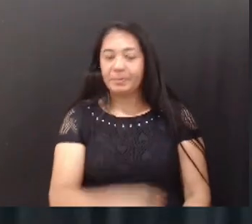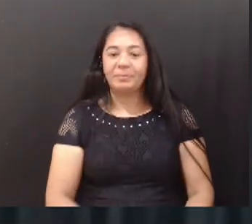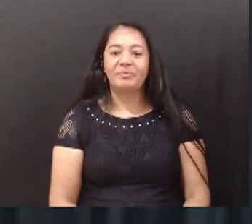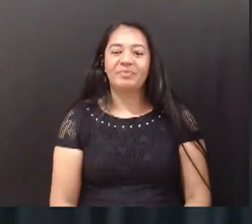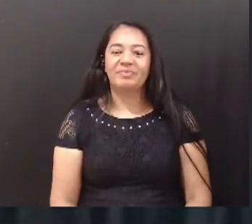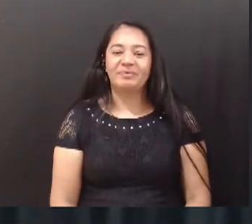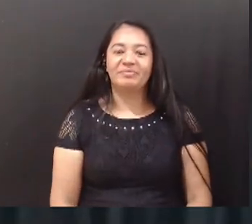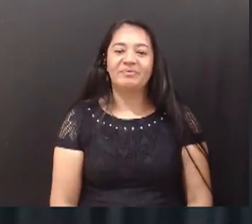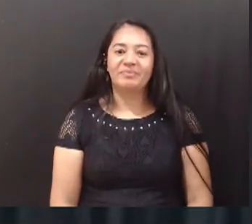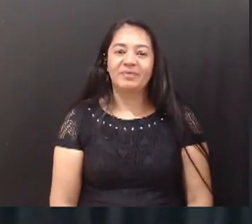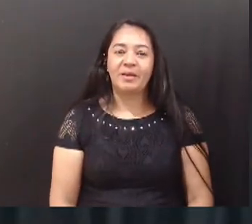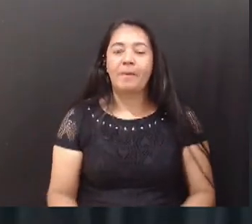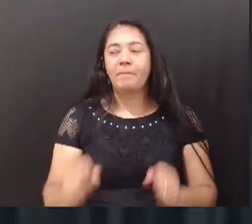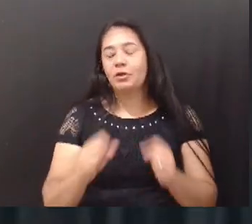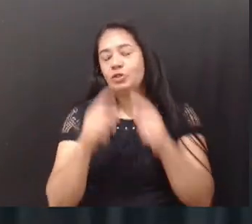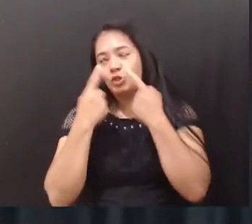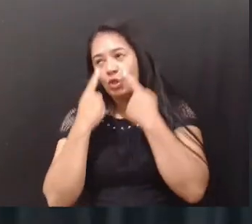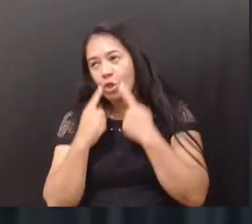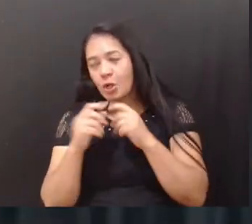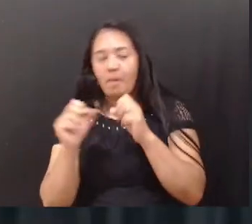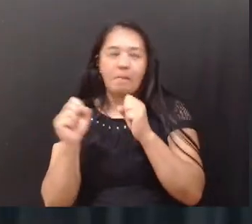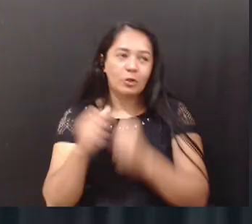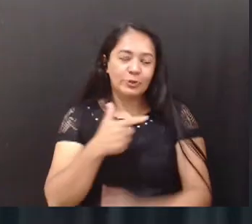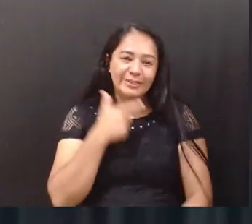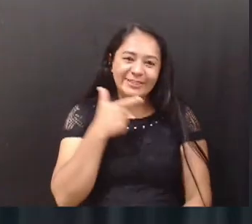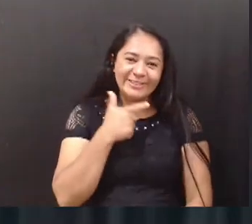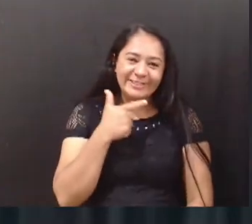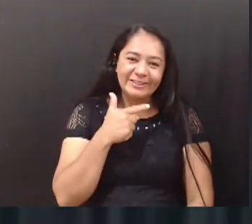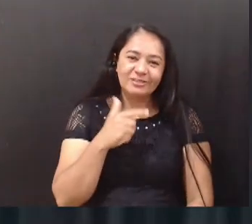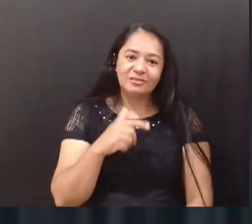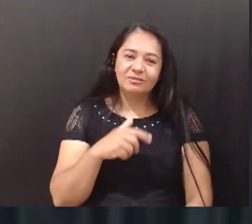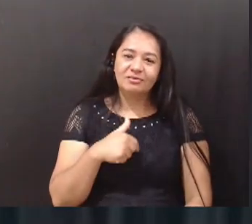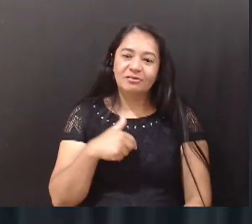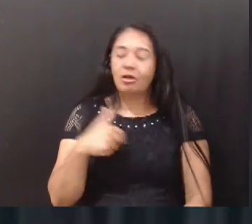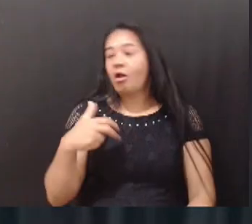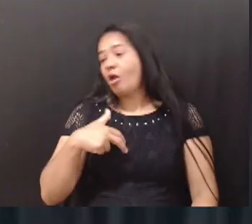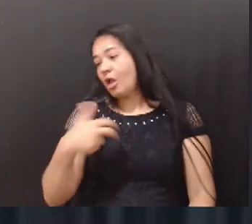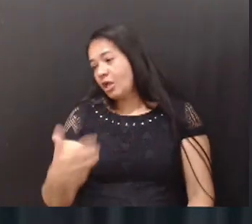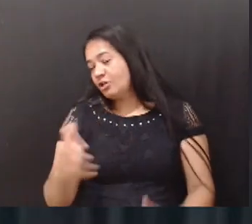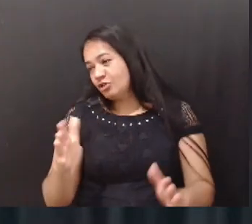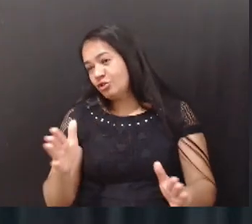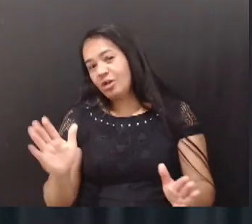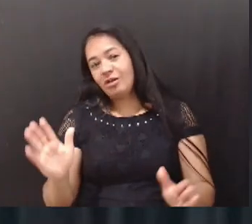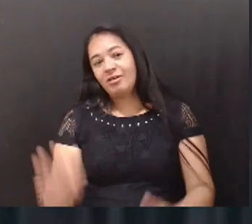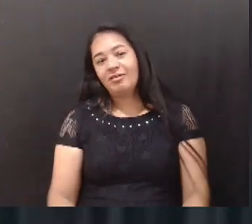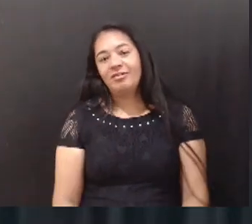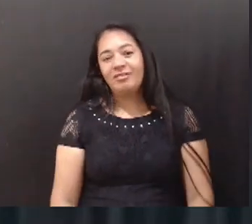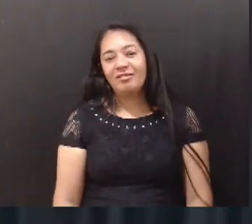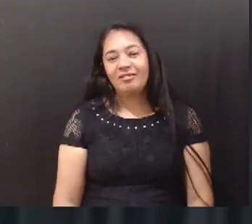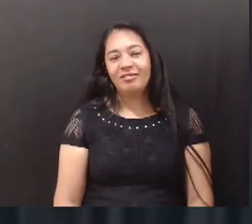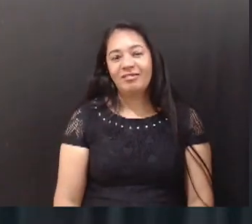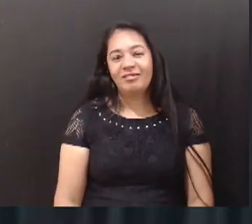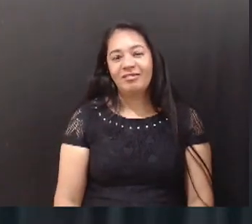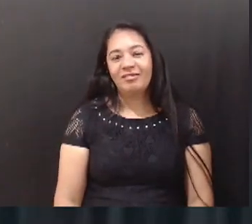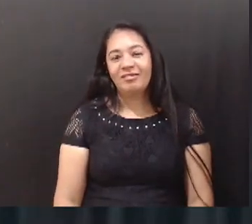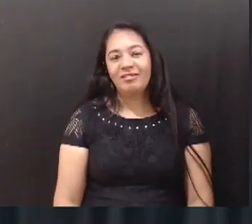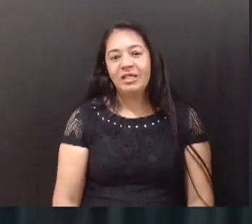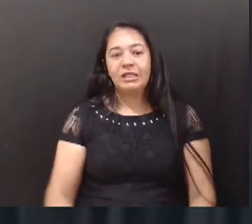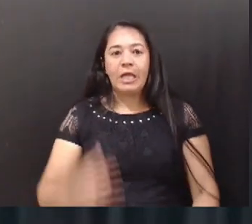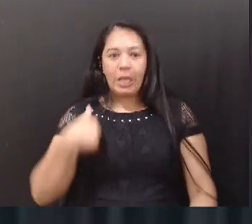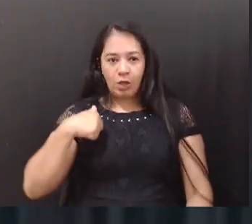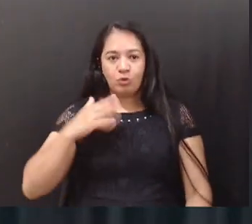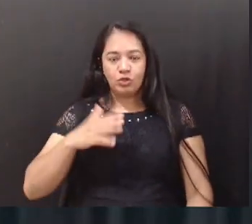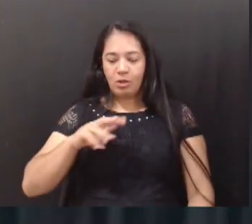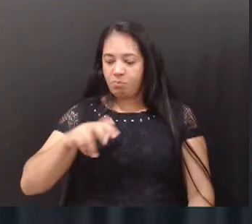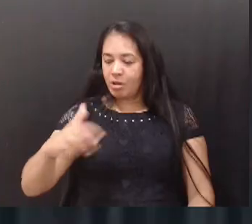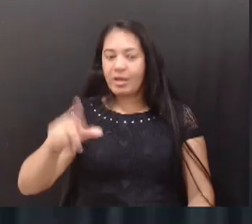pode chorar, pode rir, pode falar, gente, eu já caí ali no taquaral, inclusive trinquei minha costela, tava